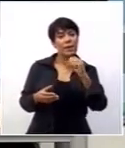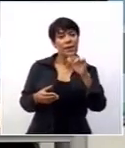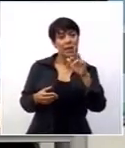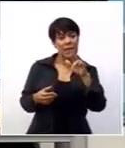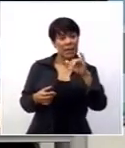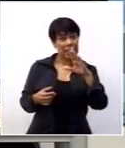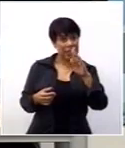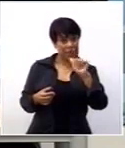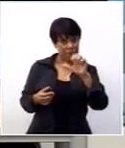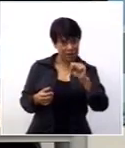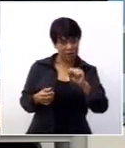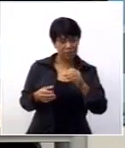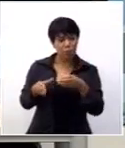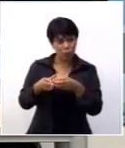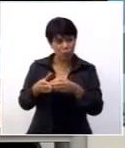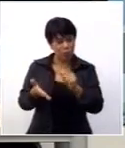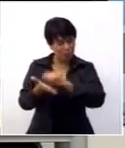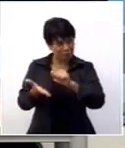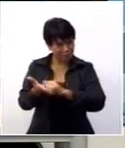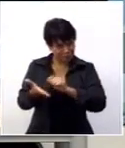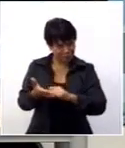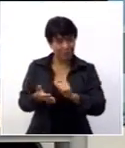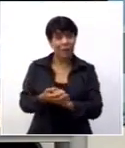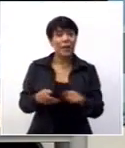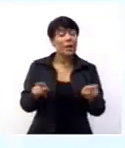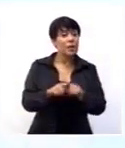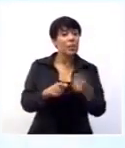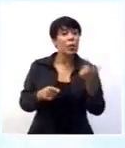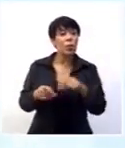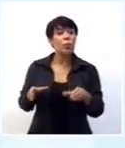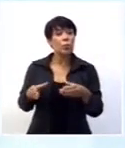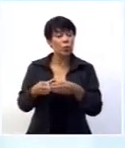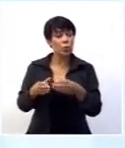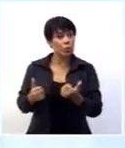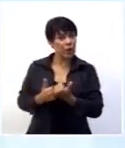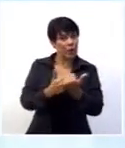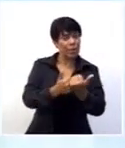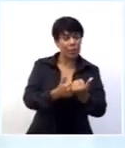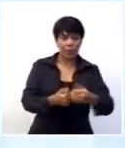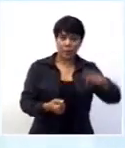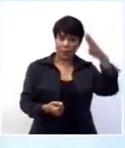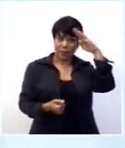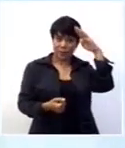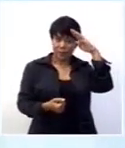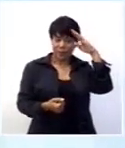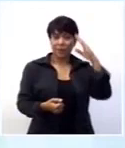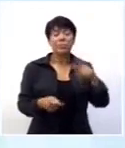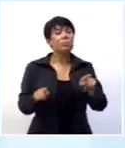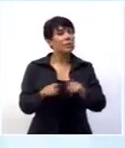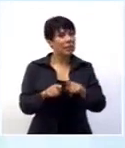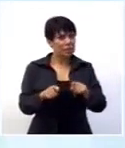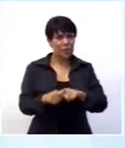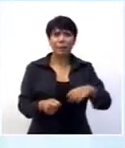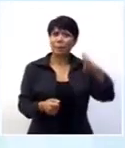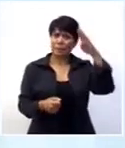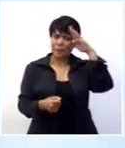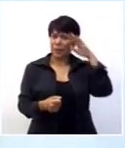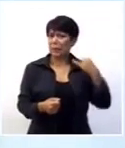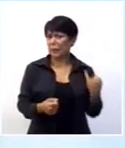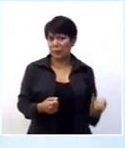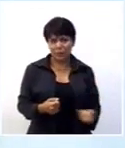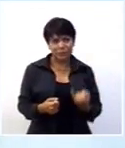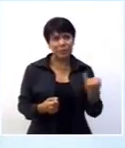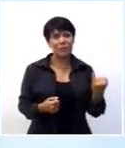esse faraó. Depois dos escribas, nós podemos também falar do apoio militar. Os militares, eles são de fundamental importância,